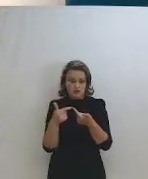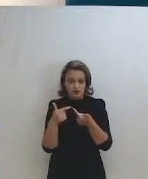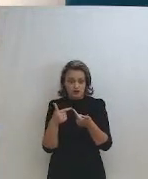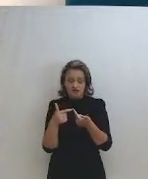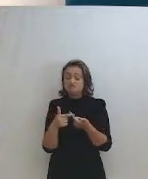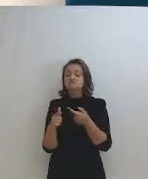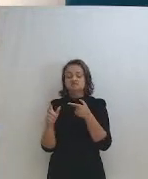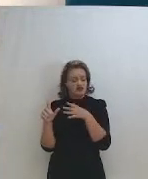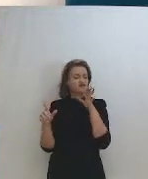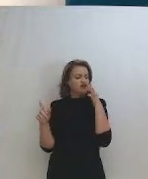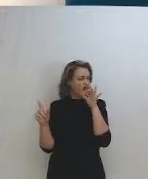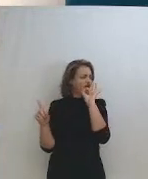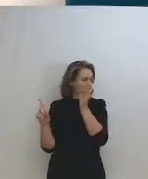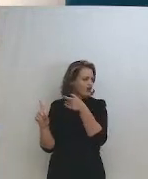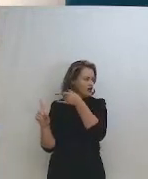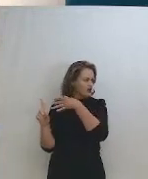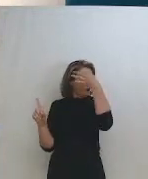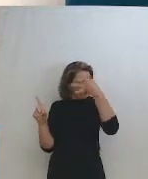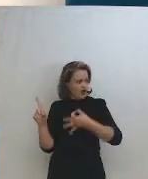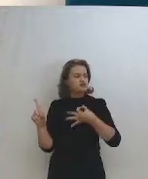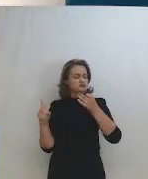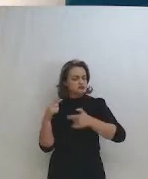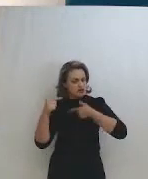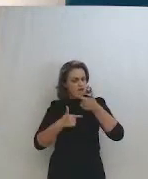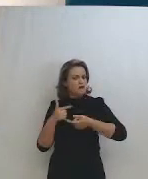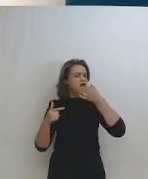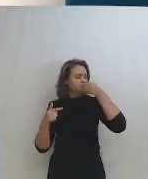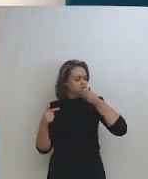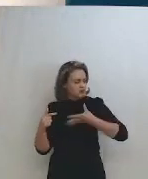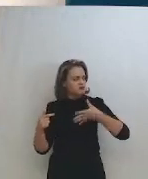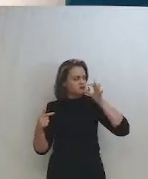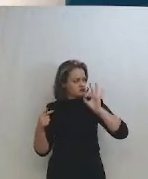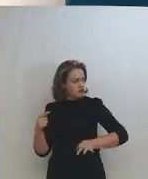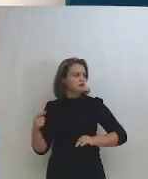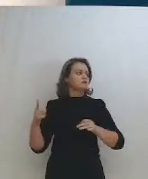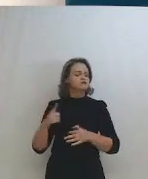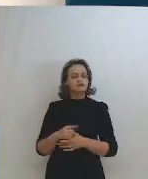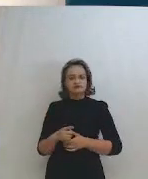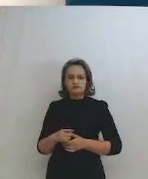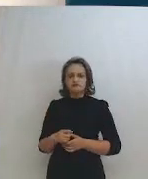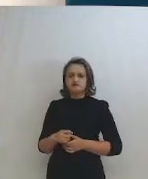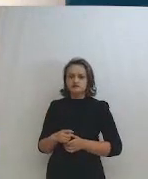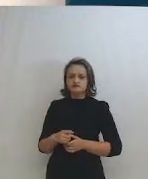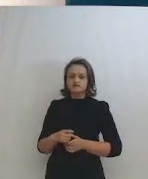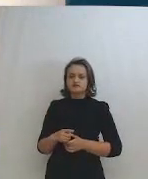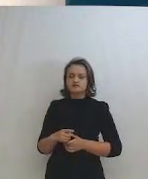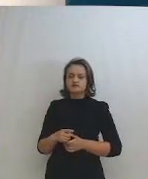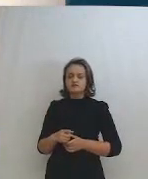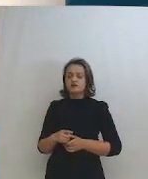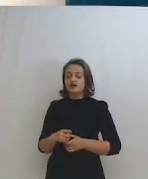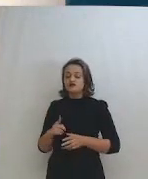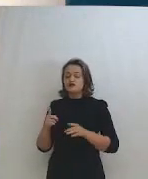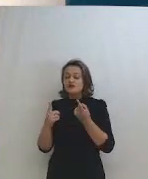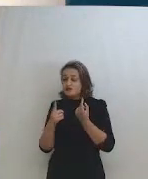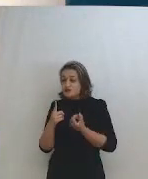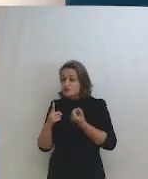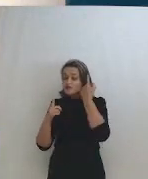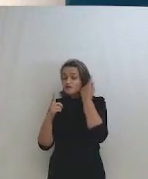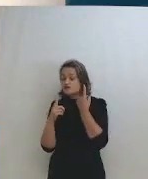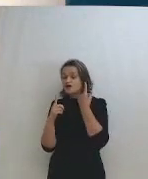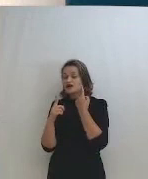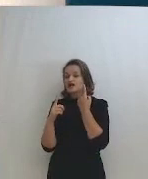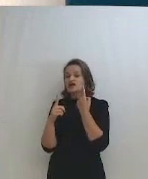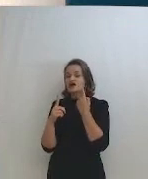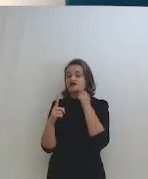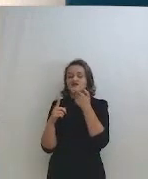homem honesto que exerce profissão lícita. Aqui eu cito tão somente uma declaração da Dapancol, que declara que